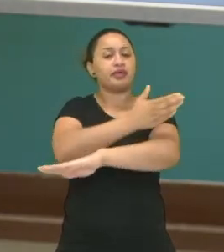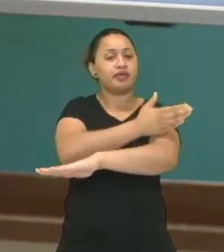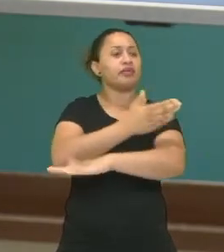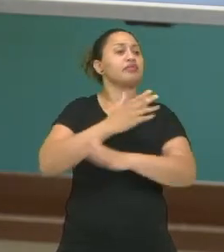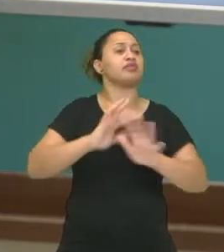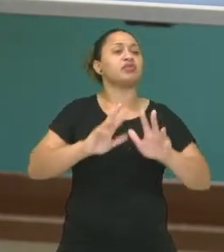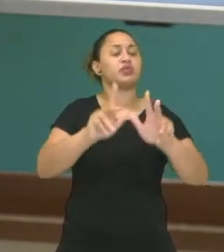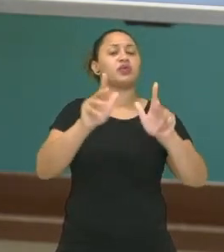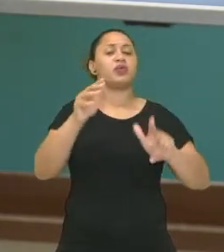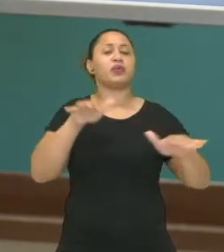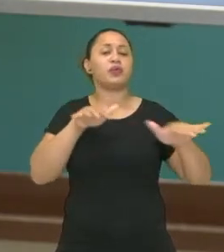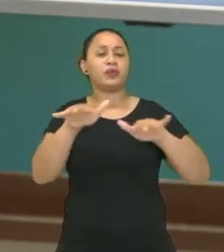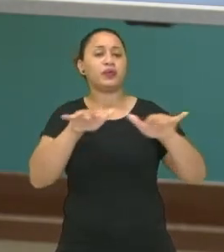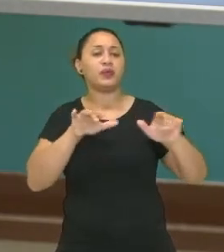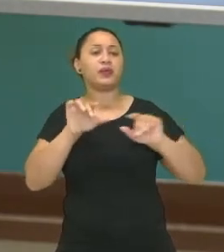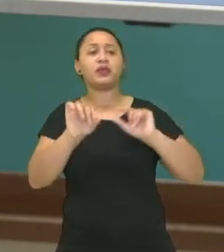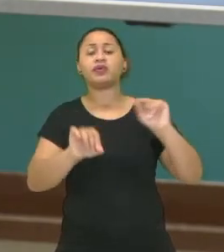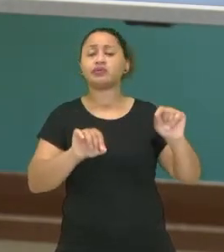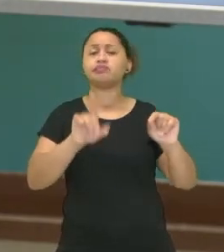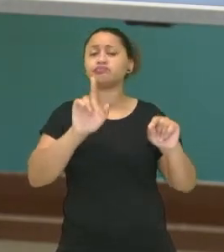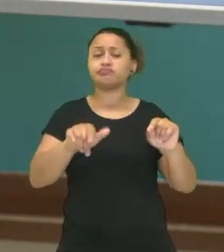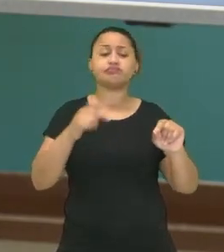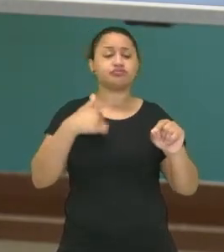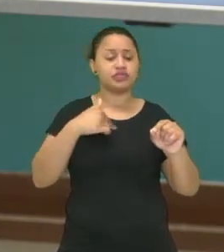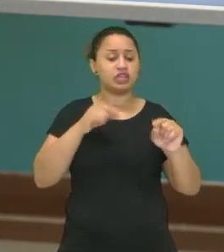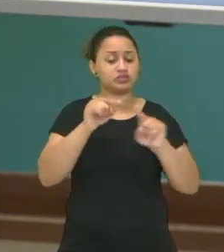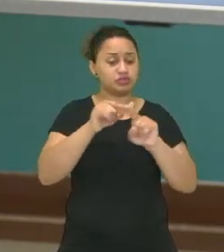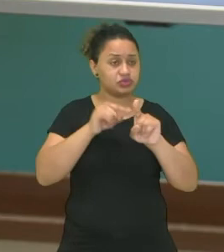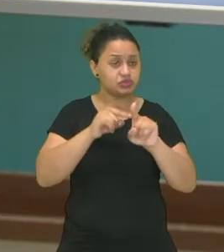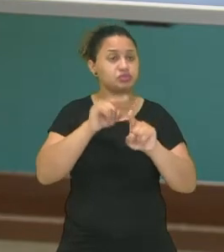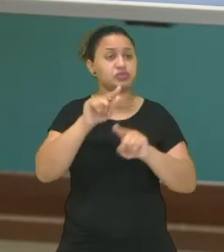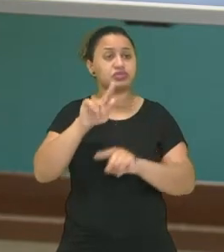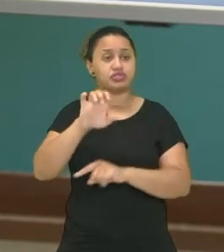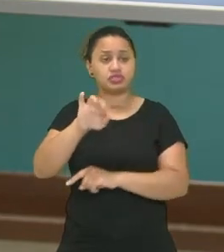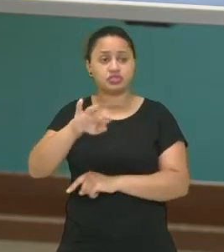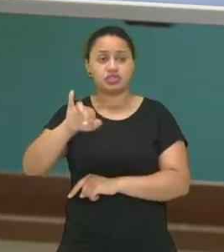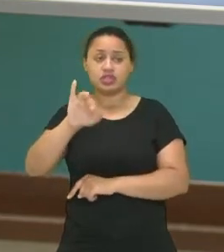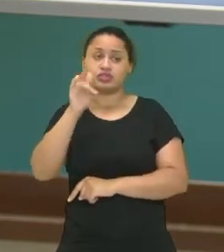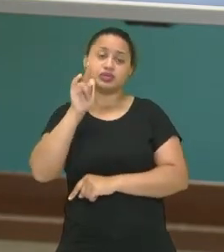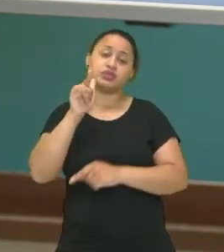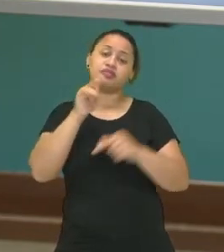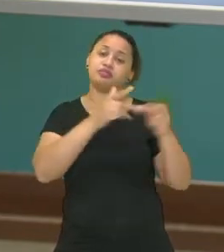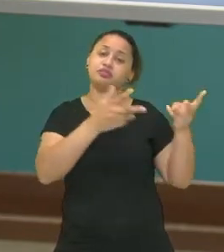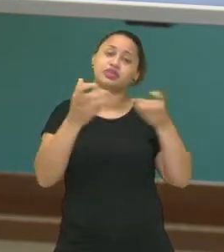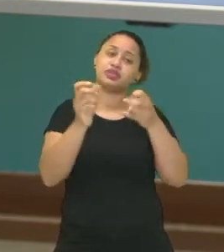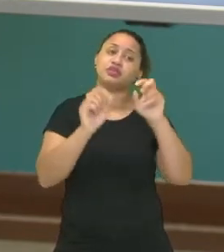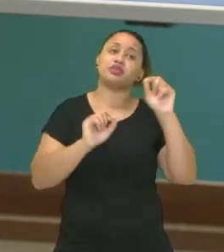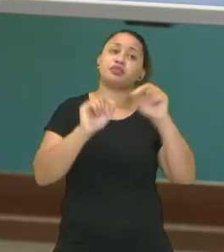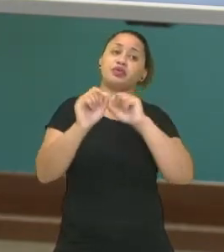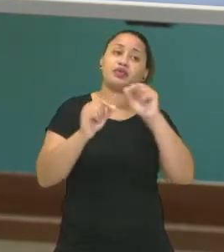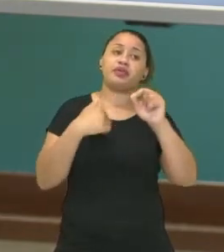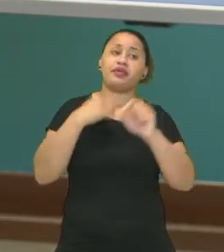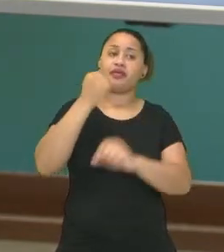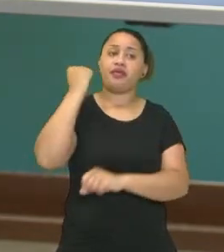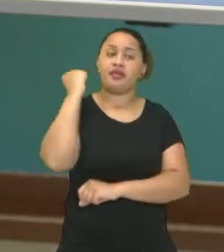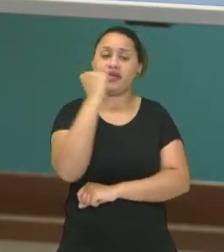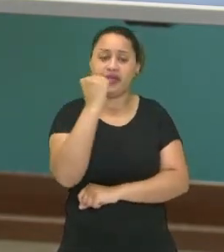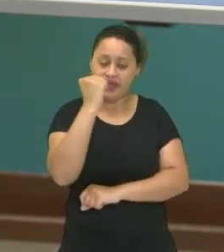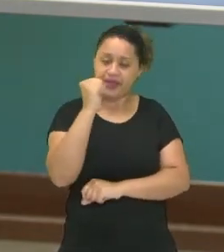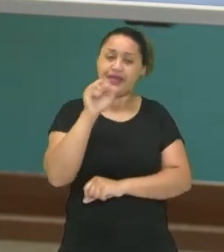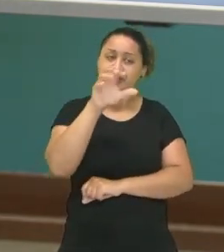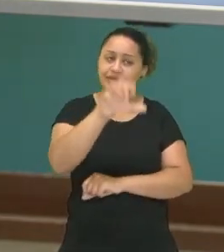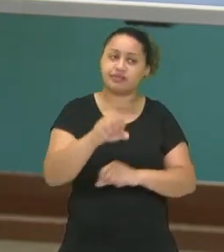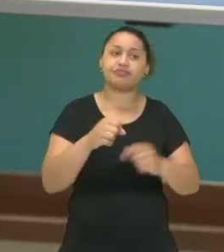qualquer movimento era considerado ginástica. Então nós conseguimos observar que eles caçavam,